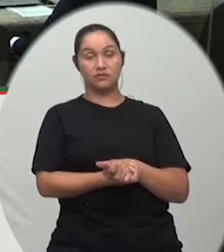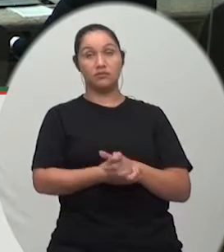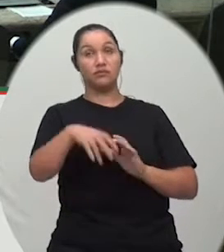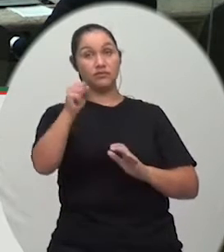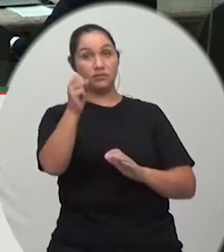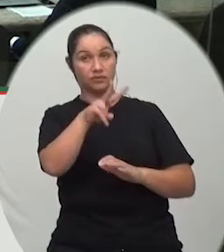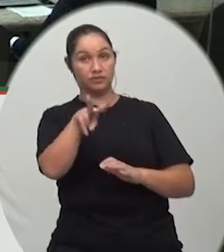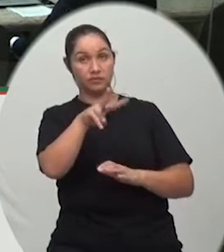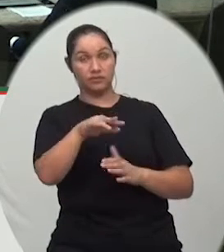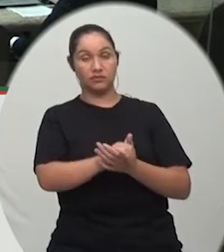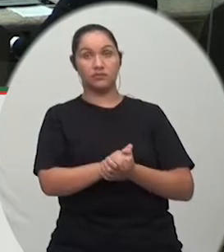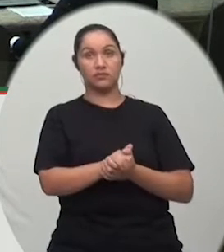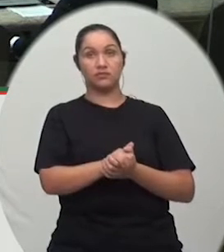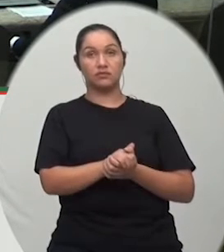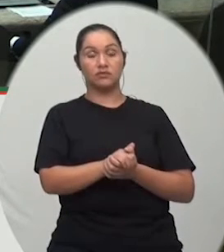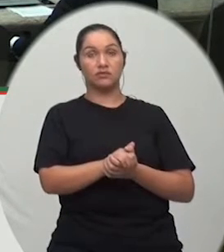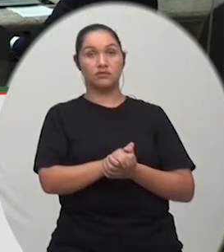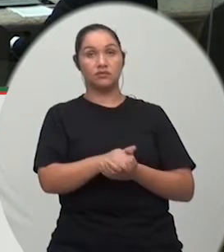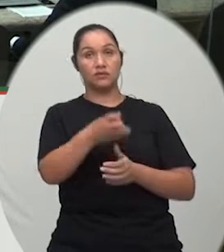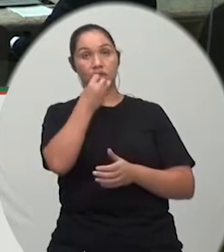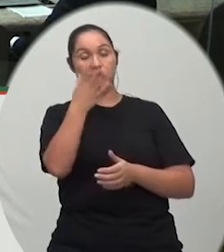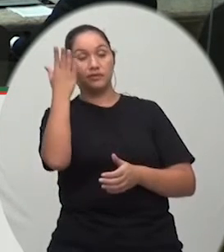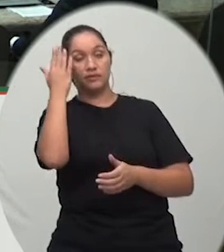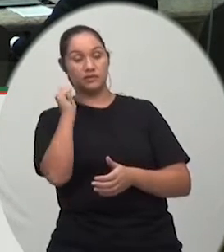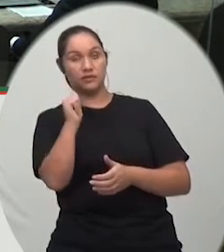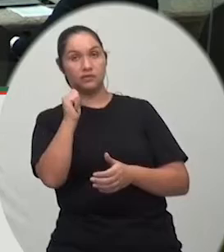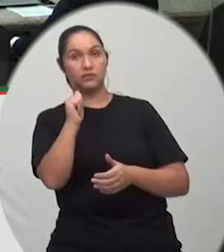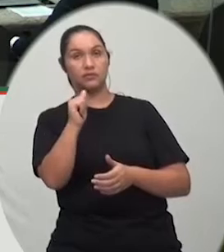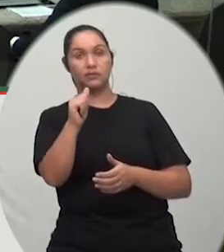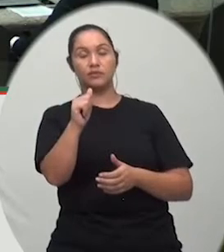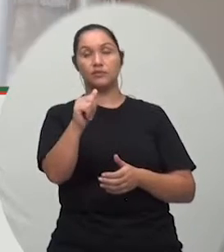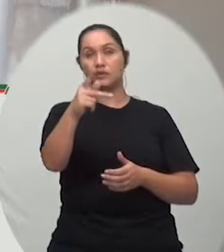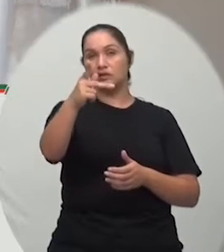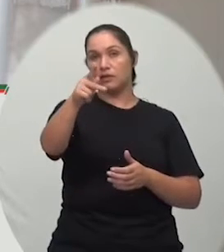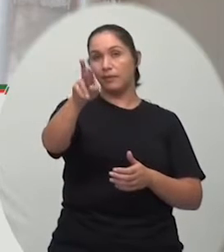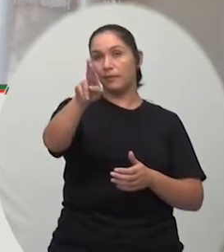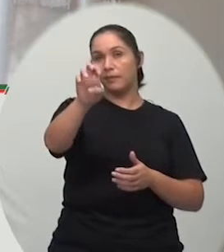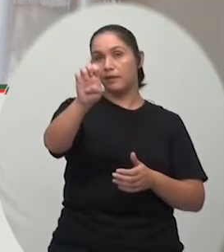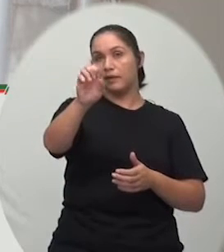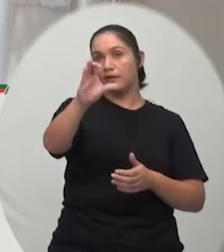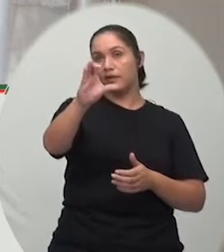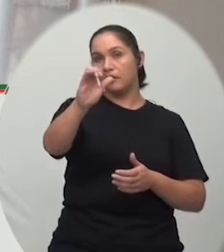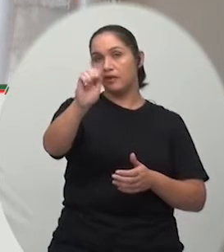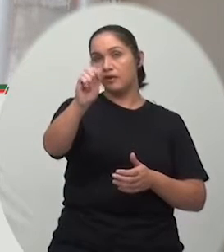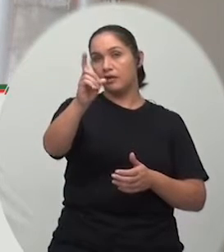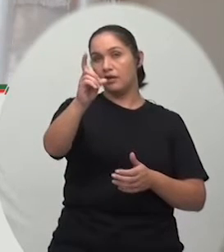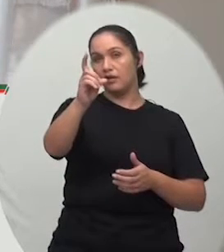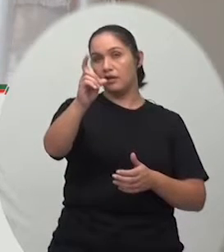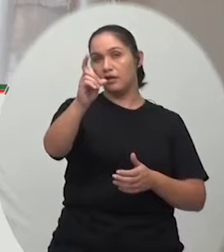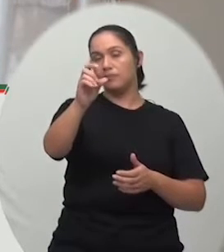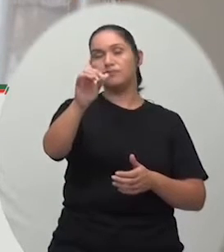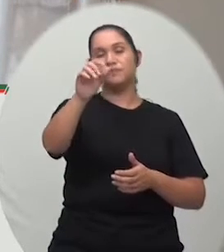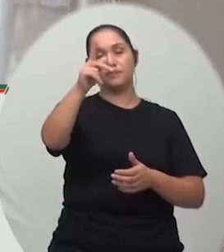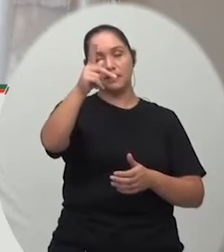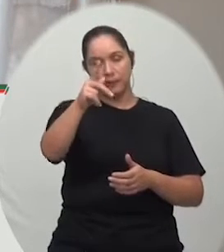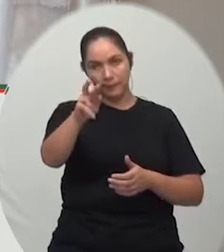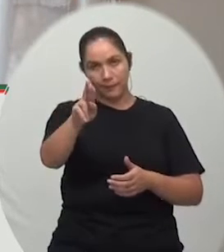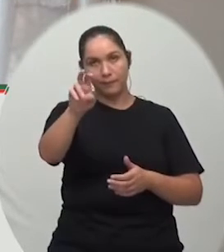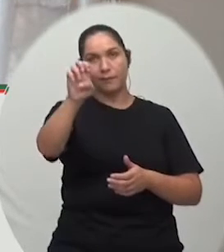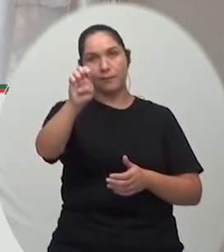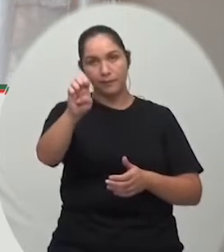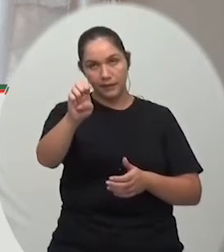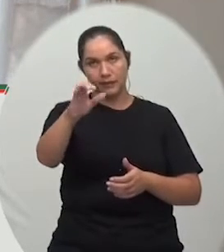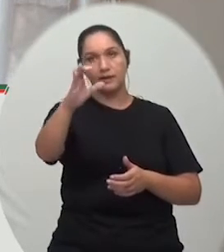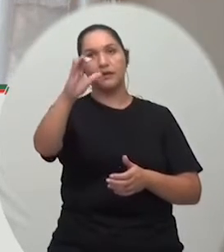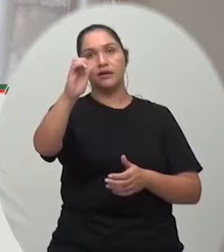Atendido, vereador. Bom, nós sabemos que os precatórios eles têm data para terminar, certo? Para ser pago e